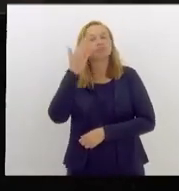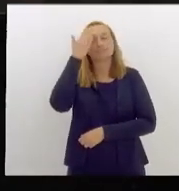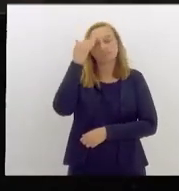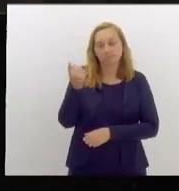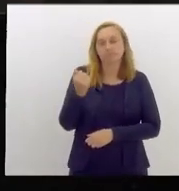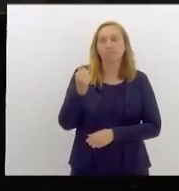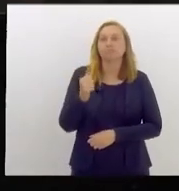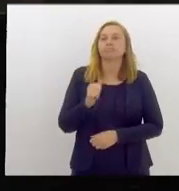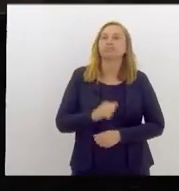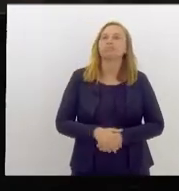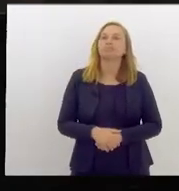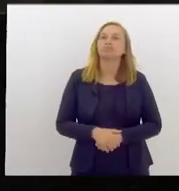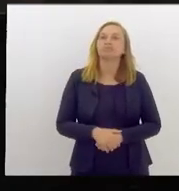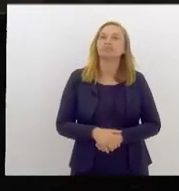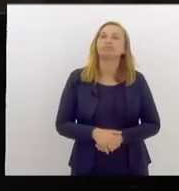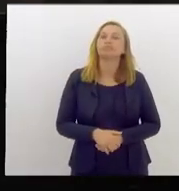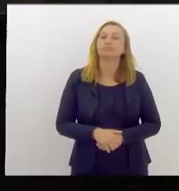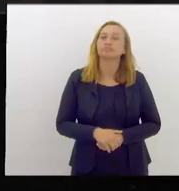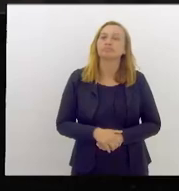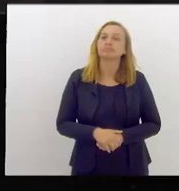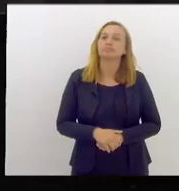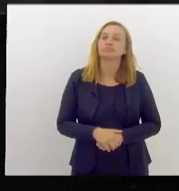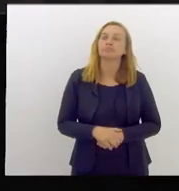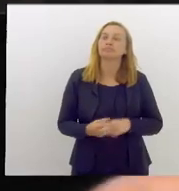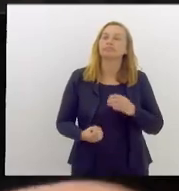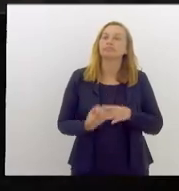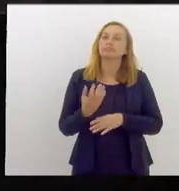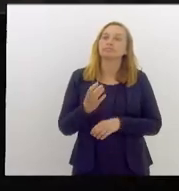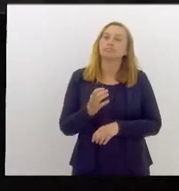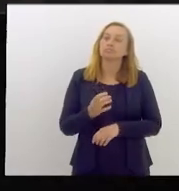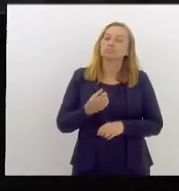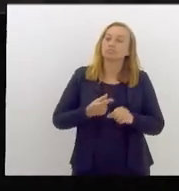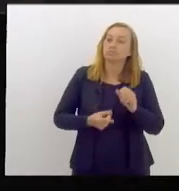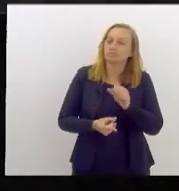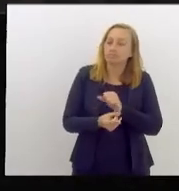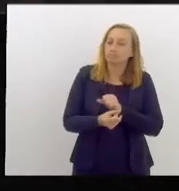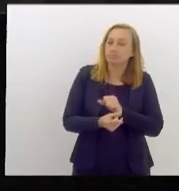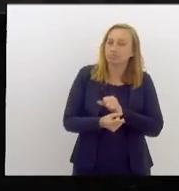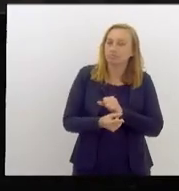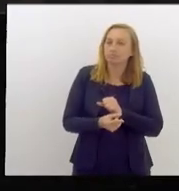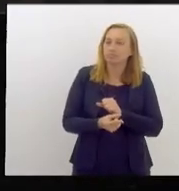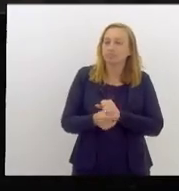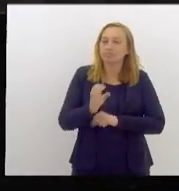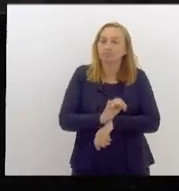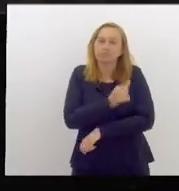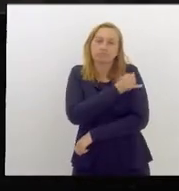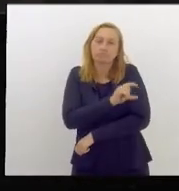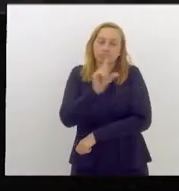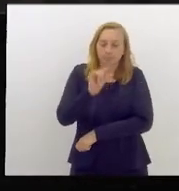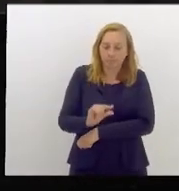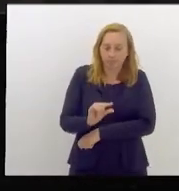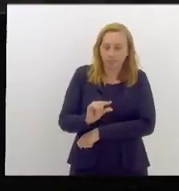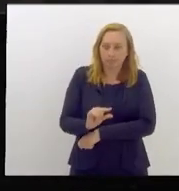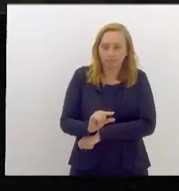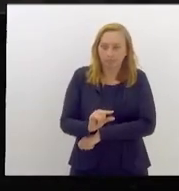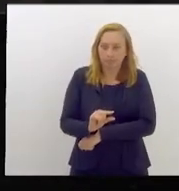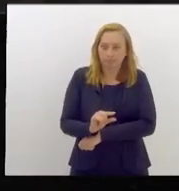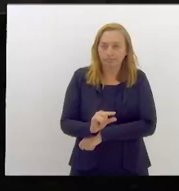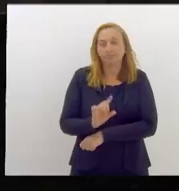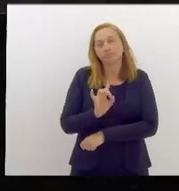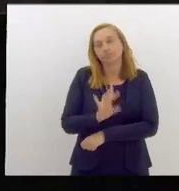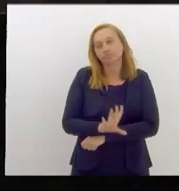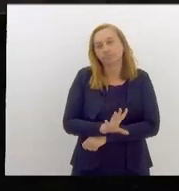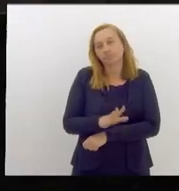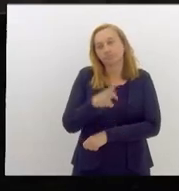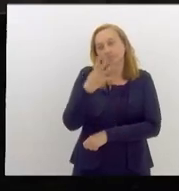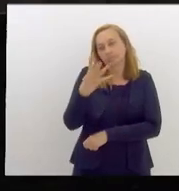né que a projeção de investimento do Estado do Rio de Janeiro É extremamente baixo essa projeção é de tão